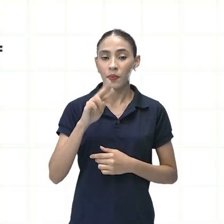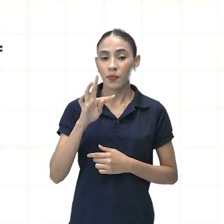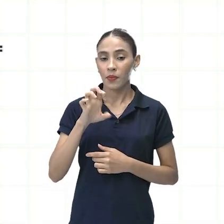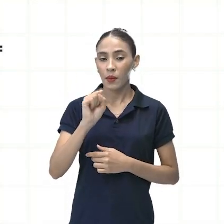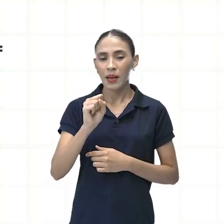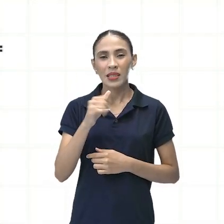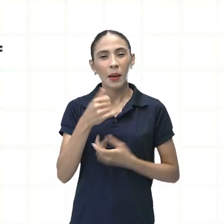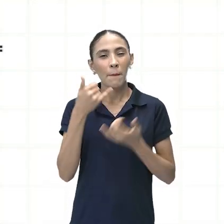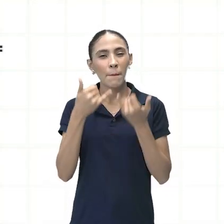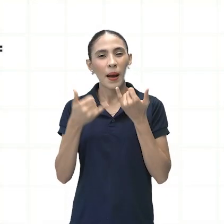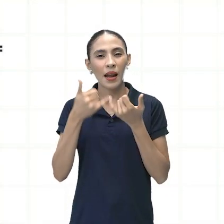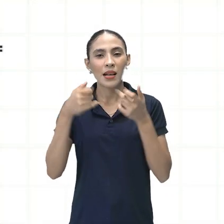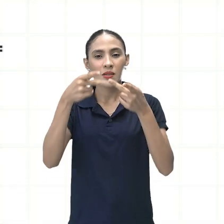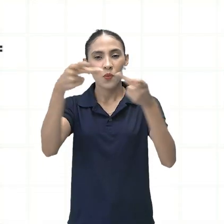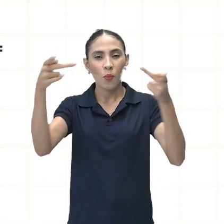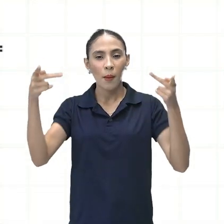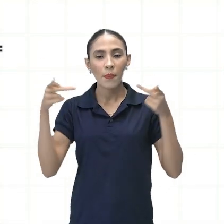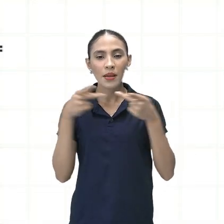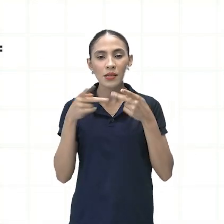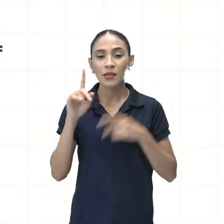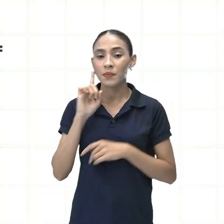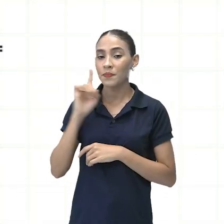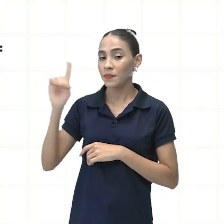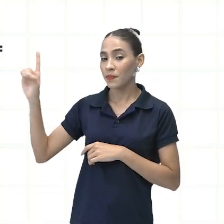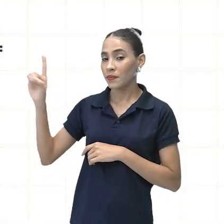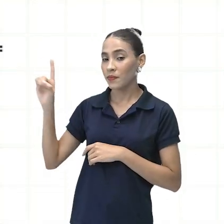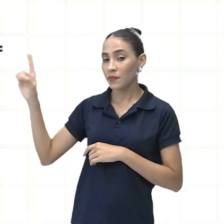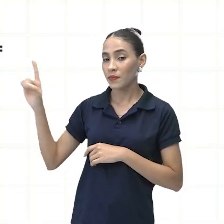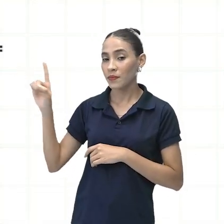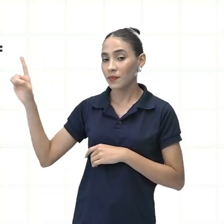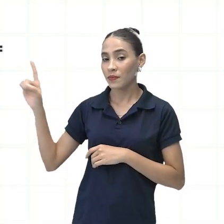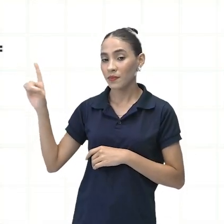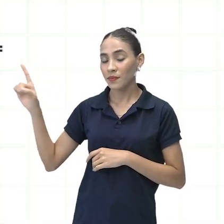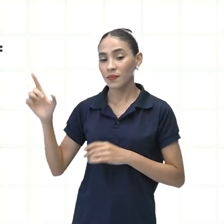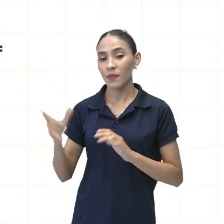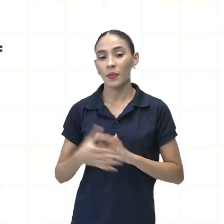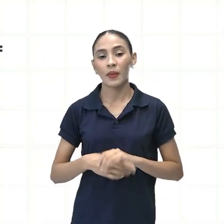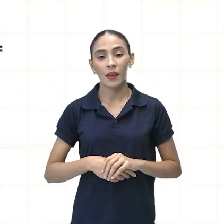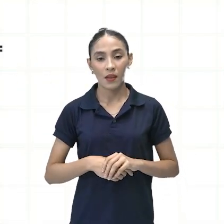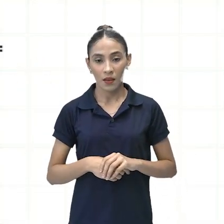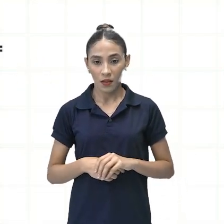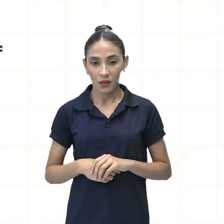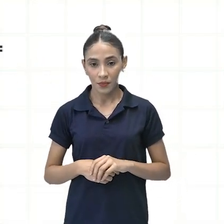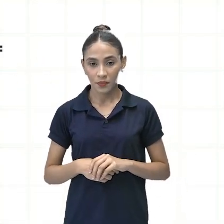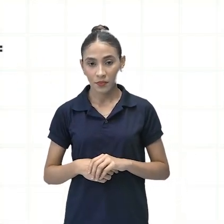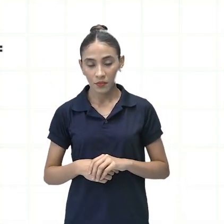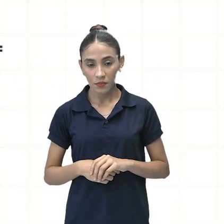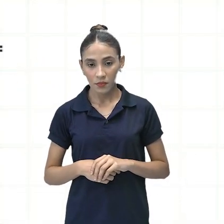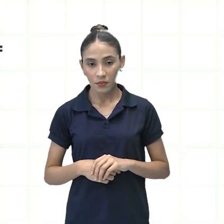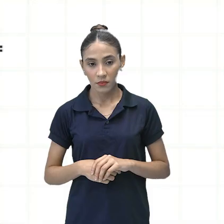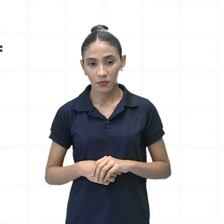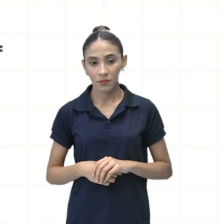fosse uma pizza, como vocês podem ver na nossa imagem aqui à direita.